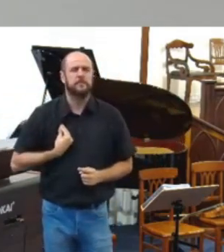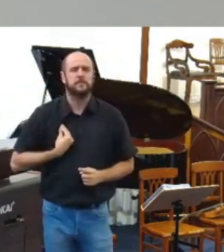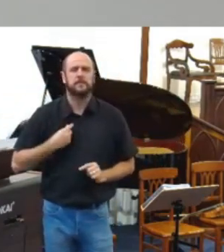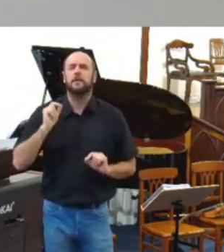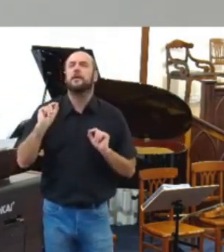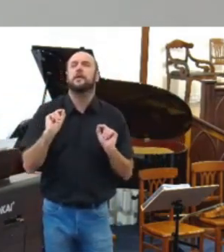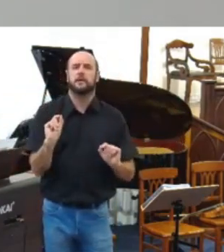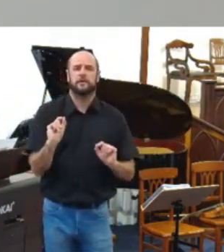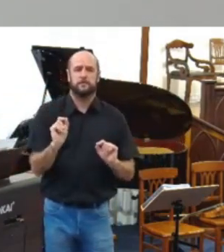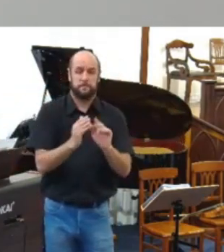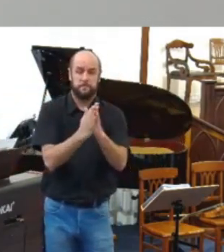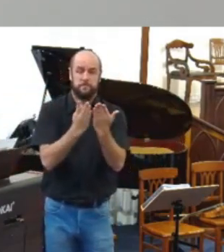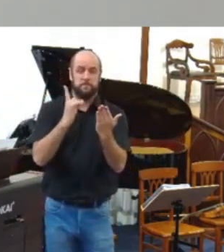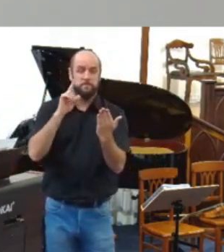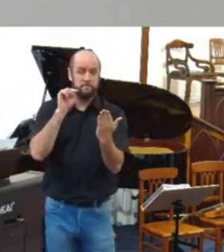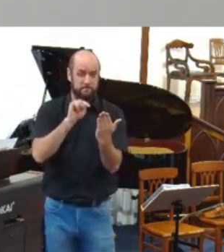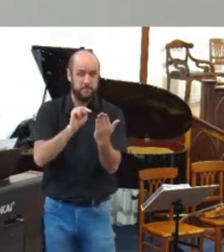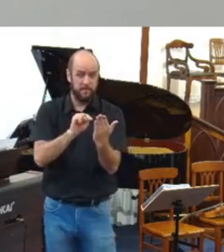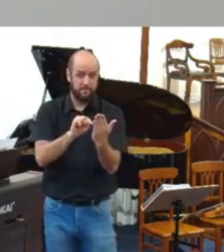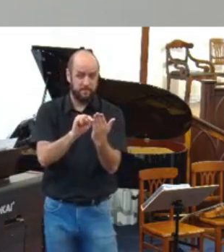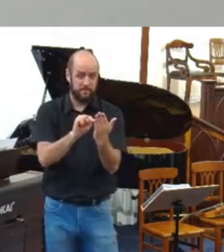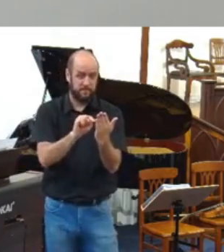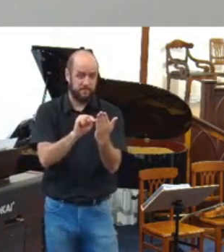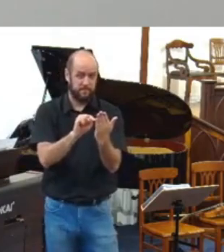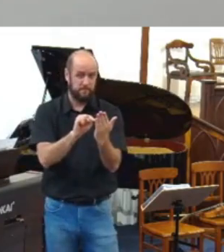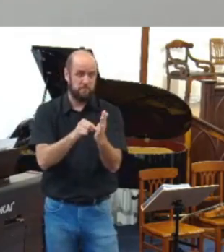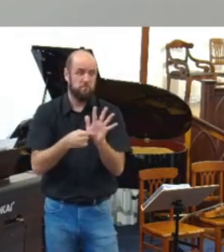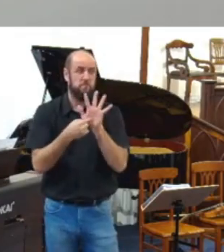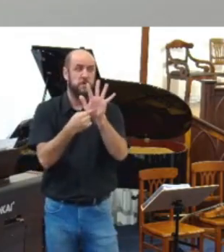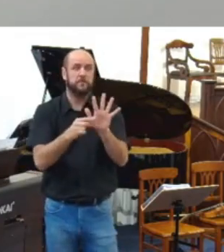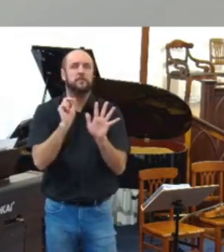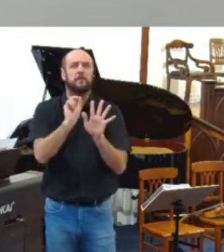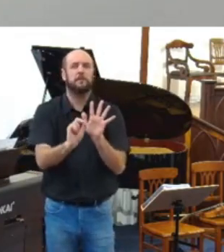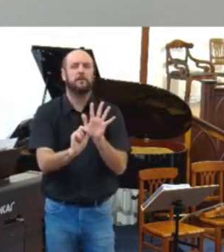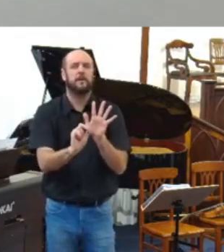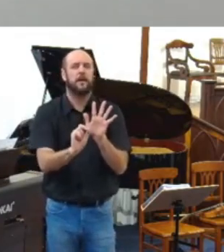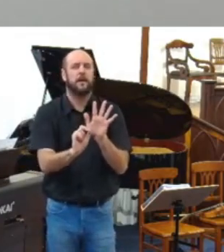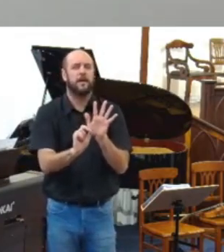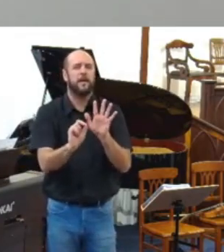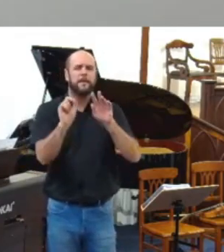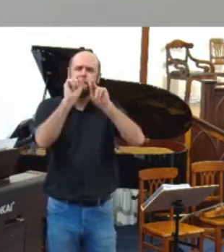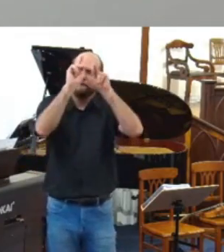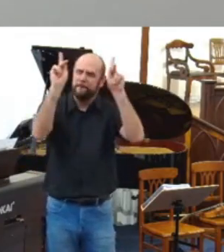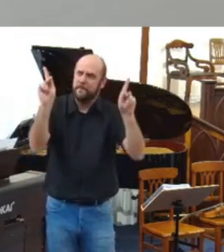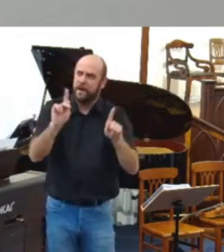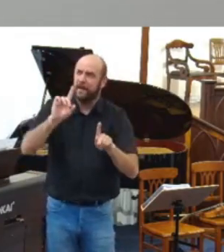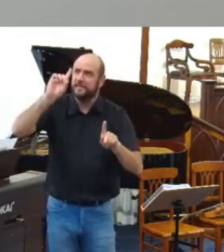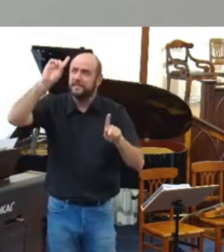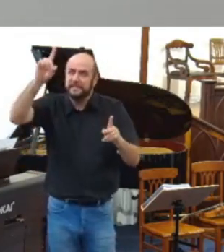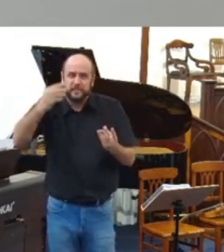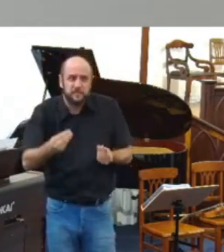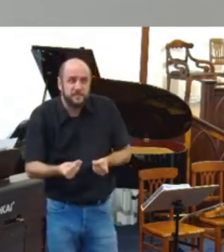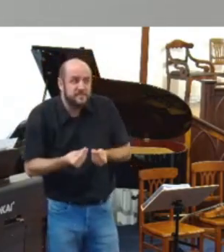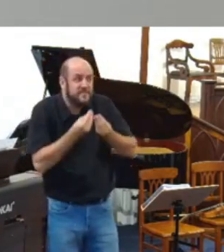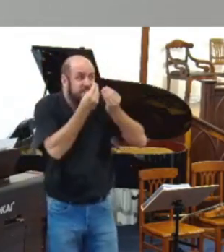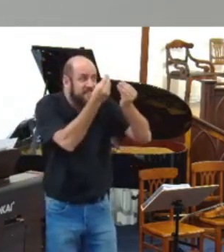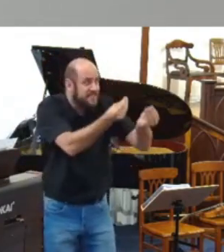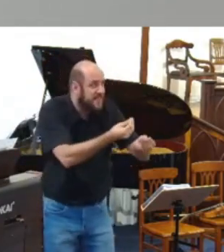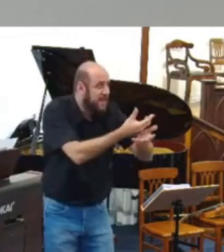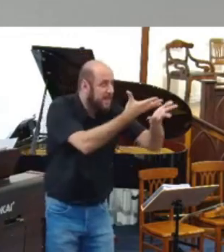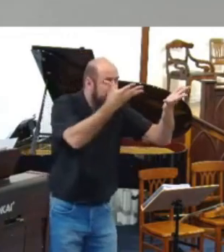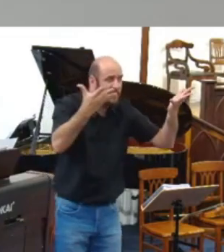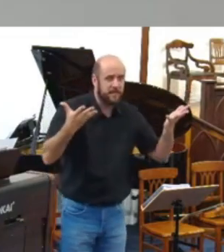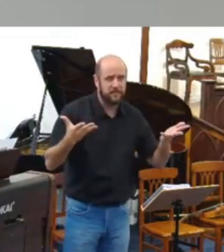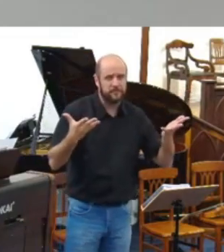À luz das Escrituras, nessa passagem, a paz que Deus proporcionou para nós,